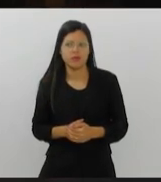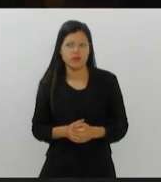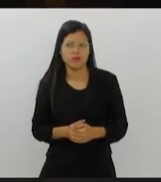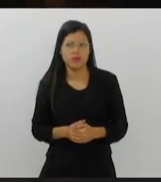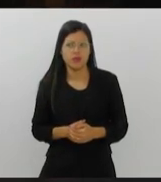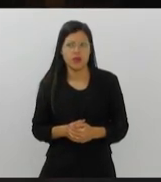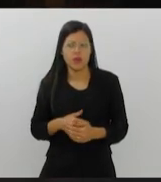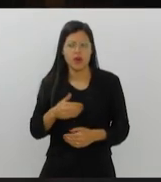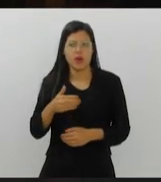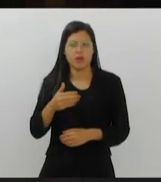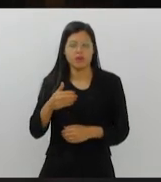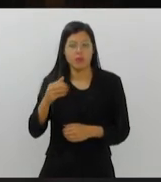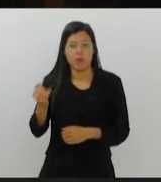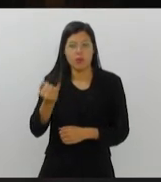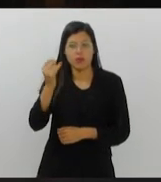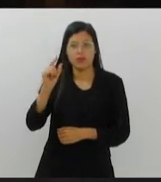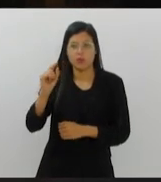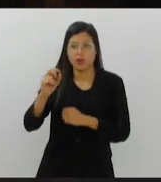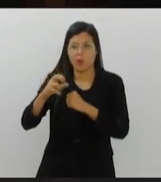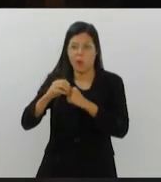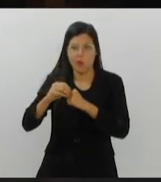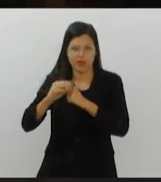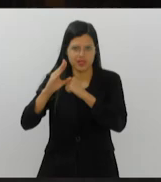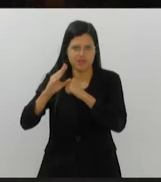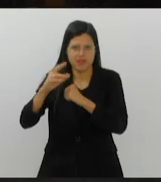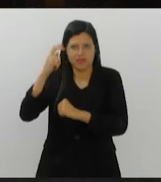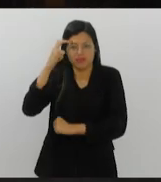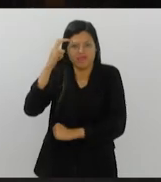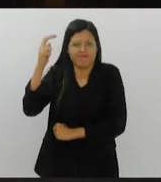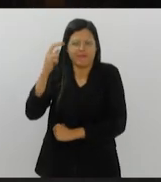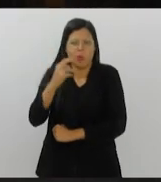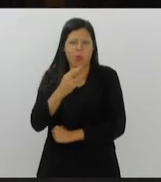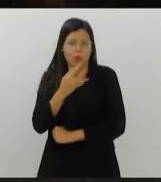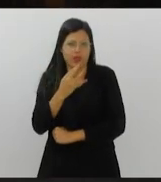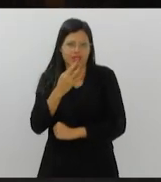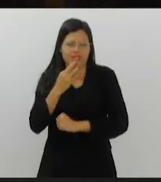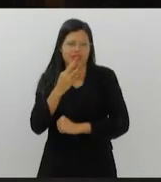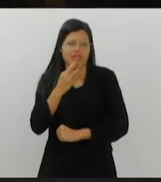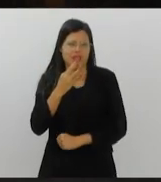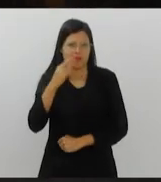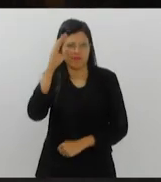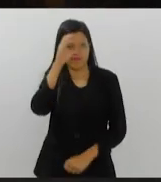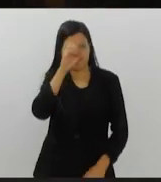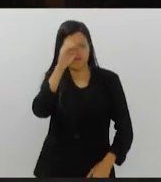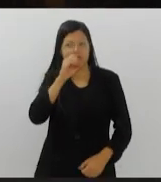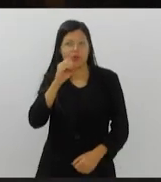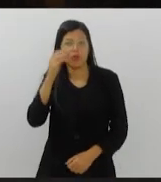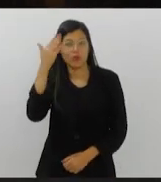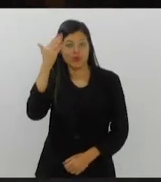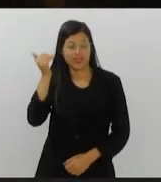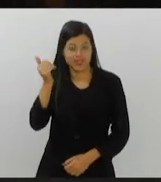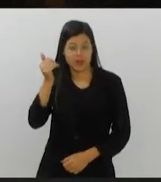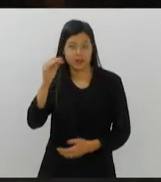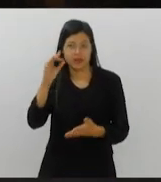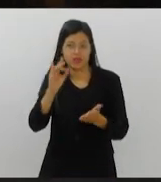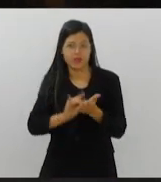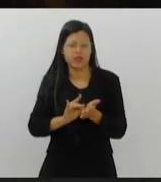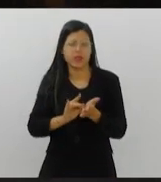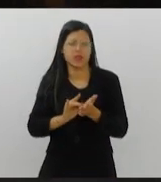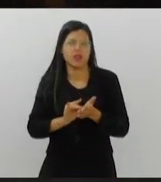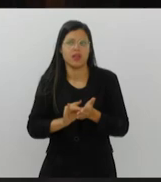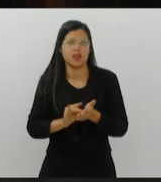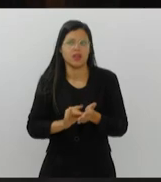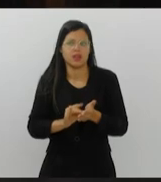que o saber. Quando você sabe de verdade, esteja você em que patamar você